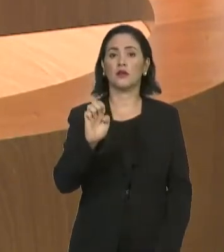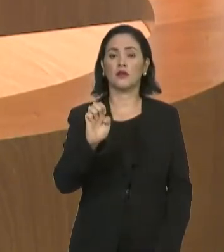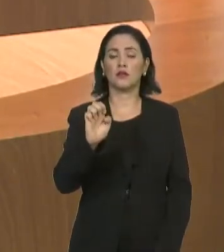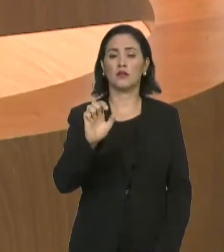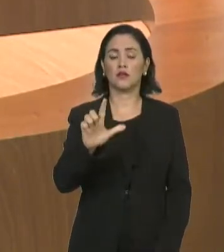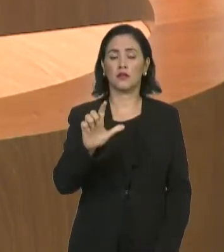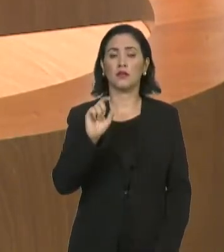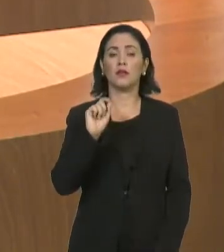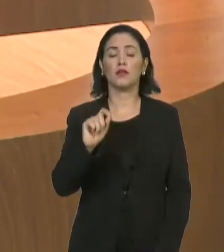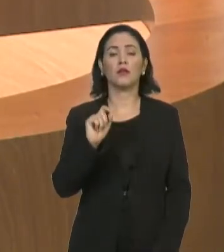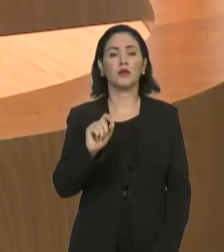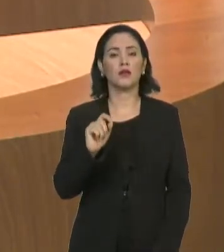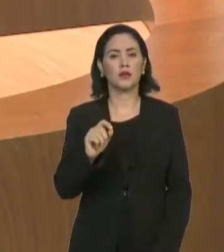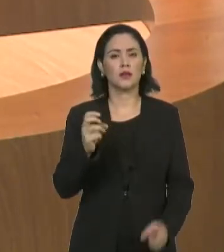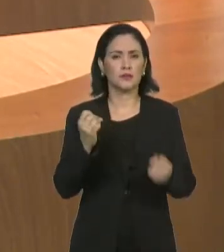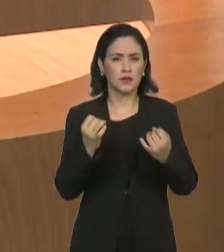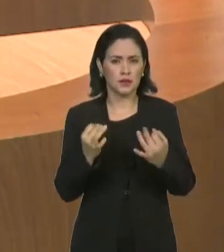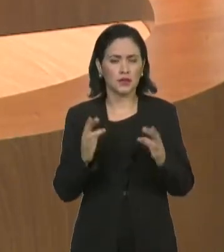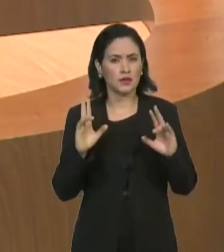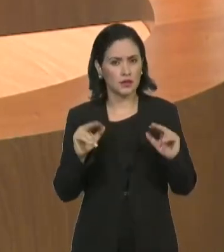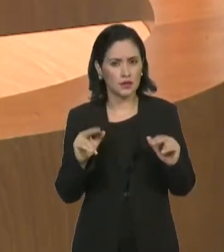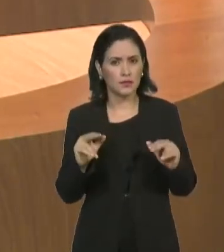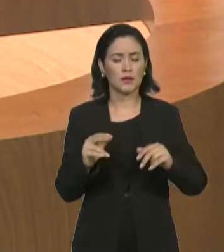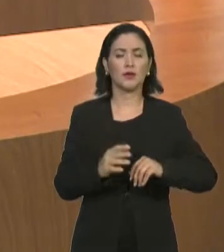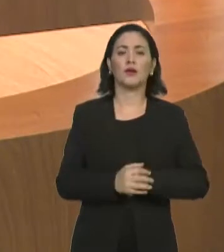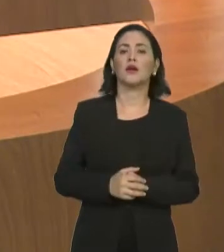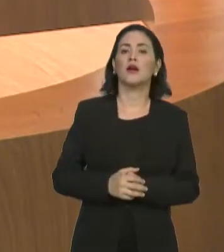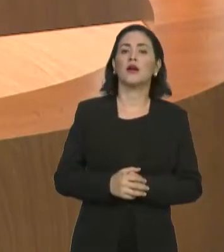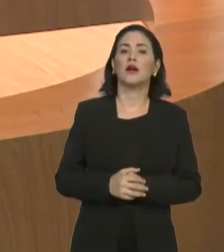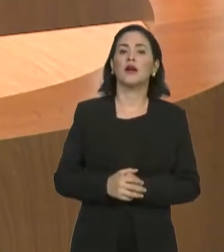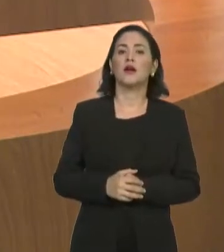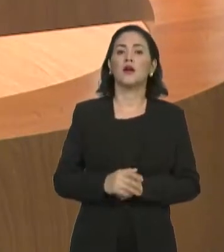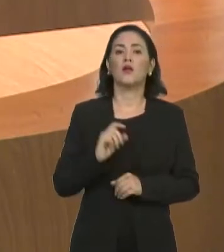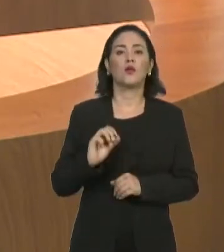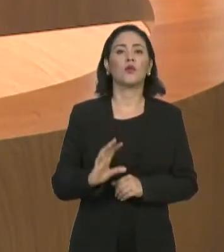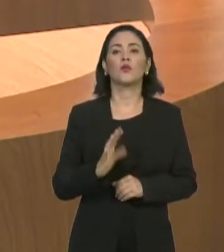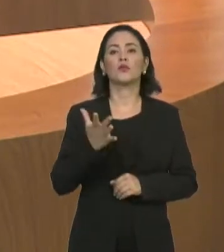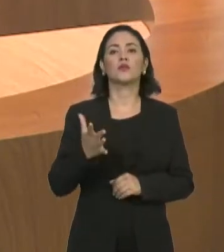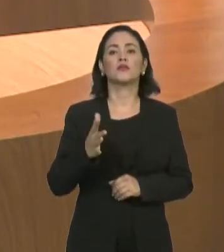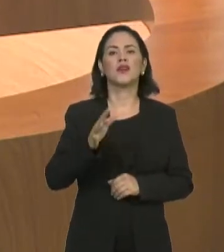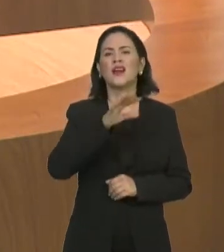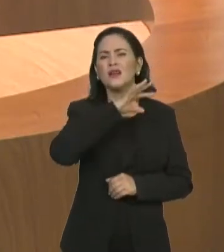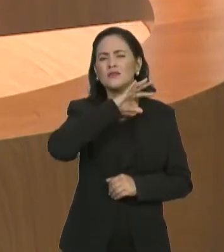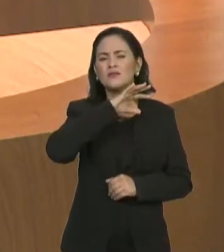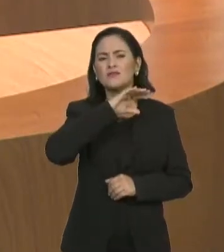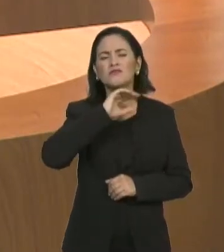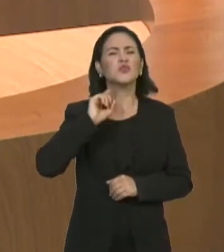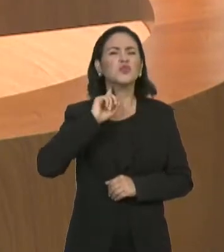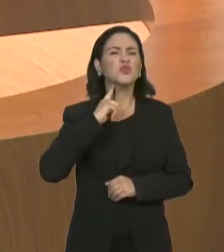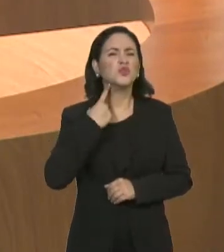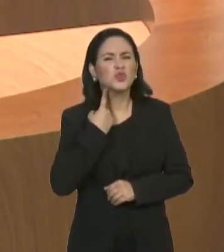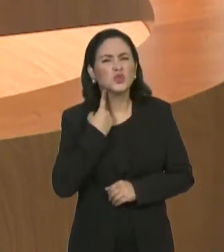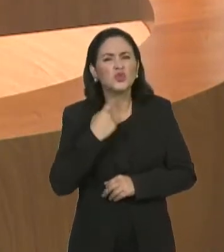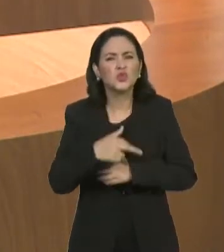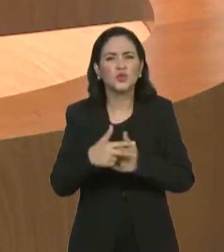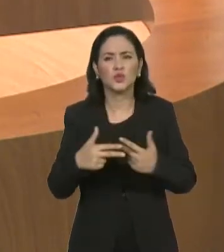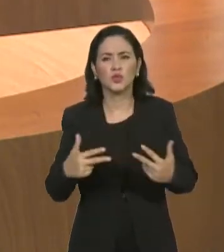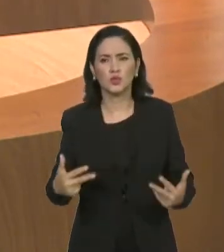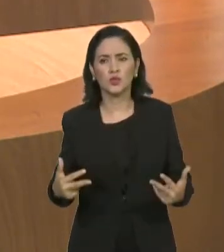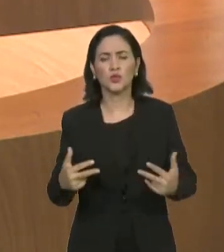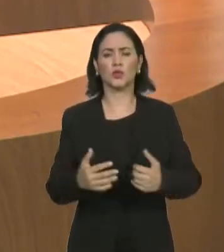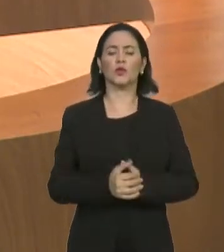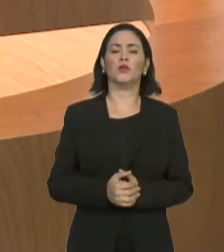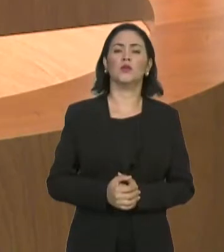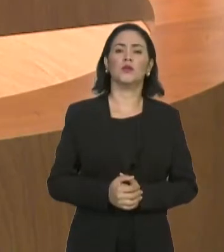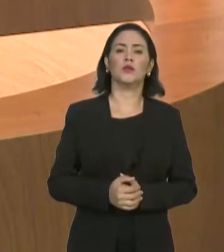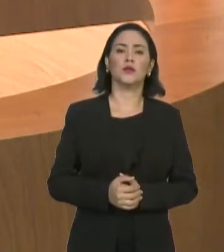de resíduos sólidos e dá outras providências e assim eu faço chamando atenção dão só